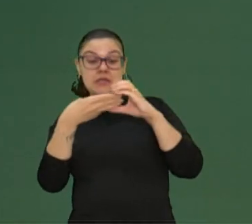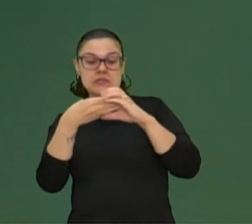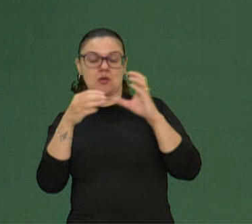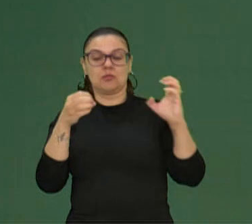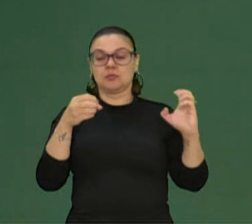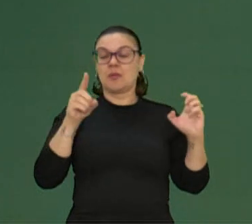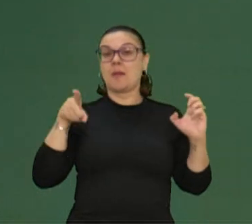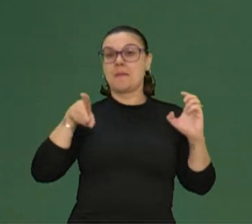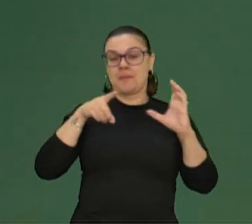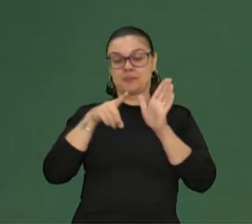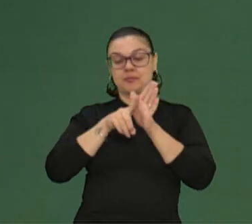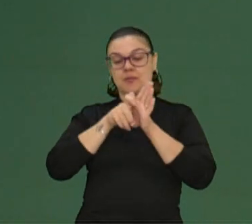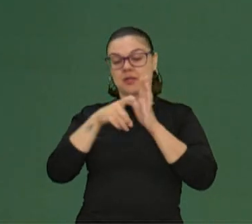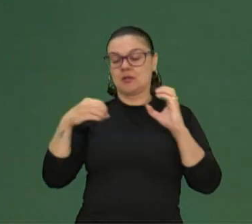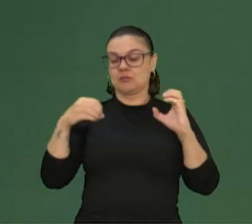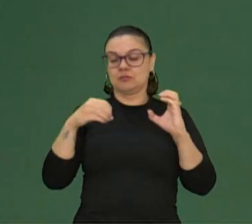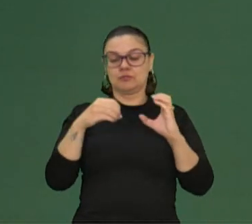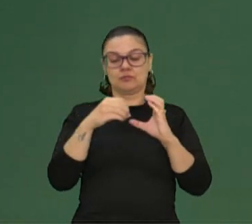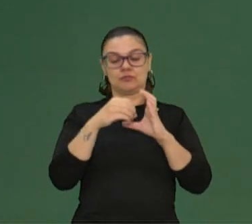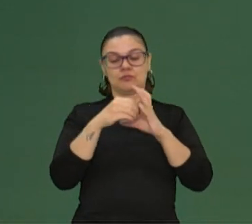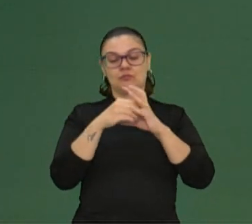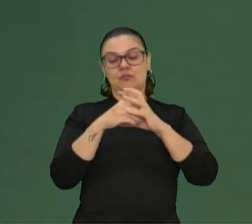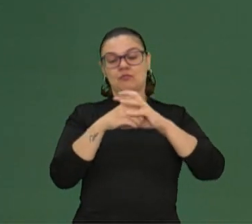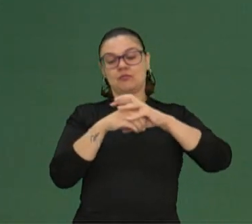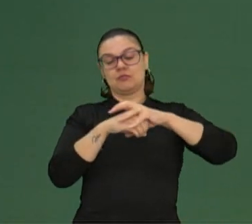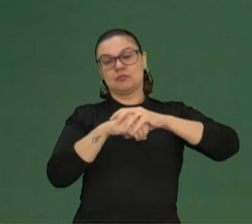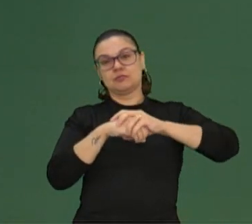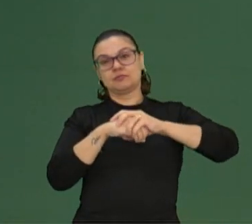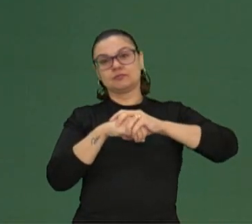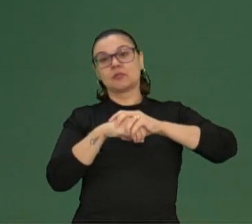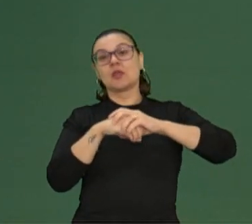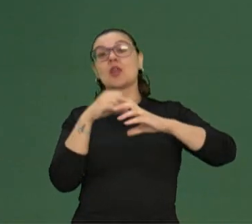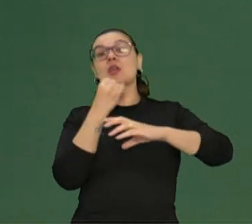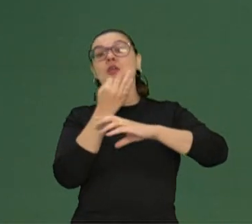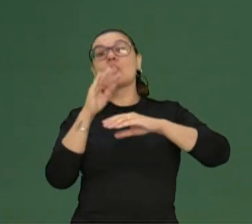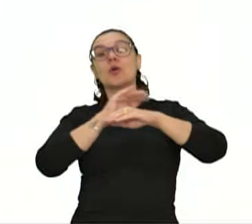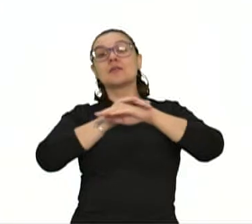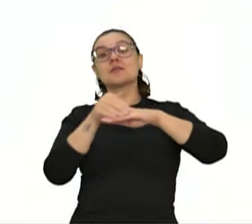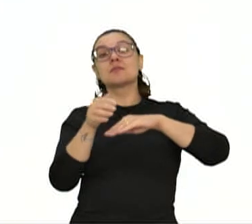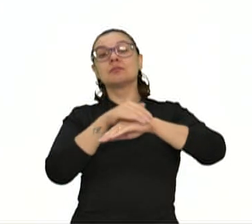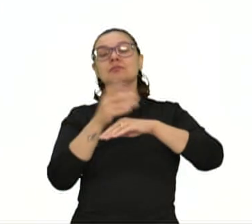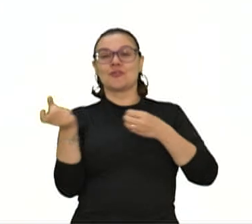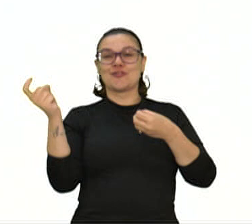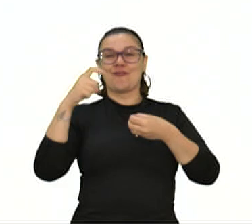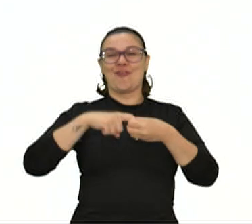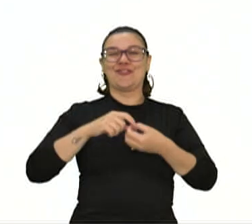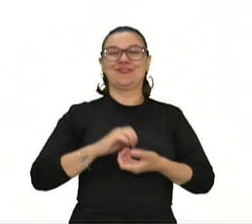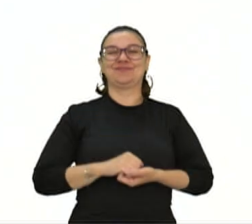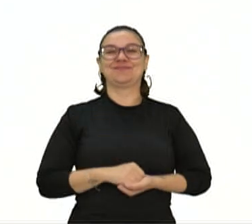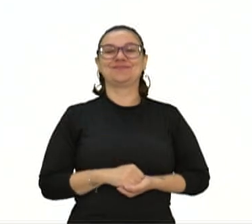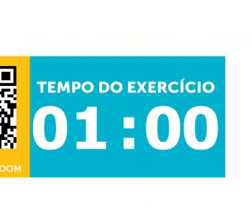bactéria. Formou esse fagossomo. Esse fagossomo tem quantas membranas? Responde, eu já venho.